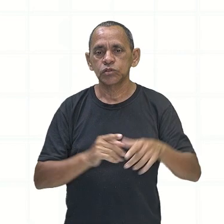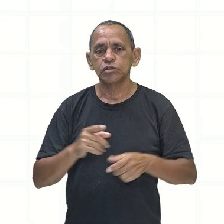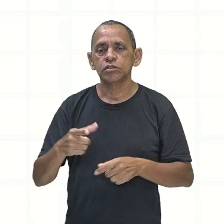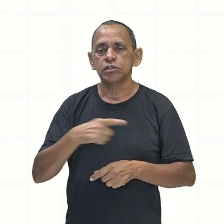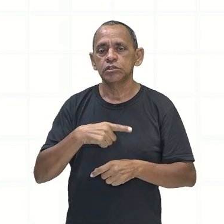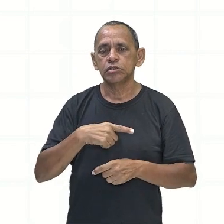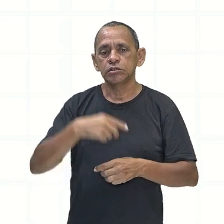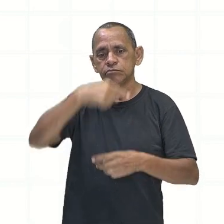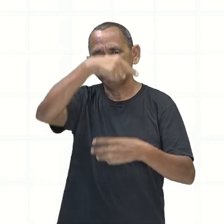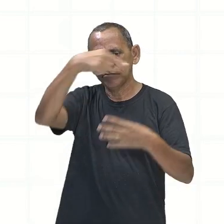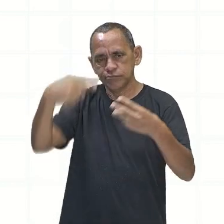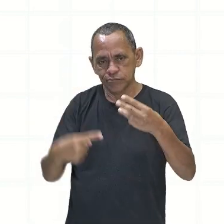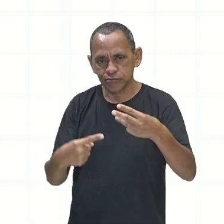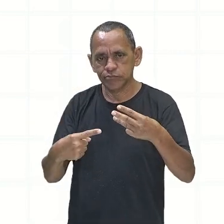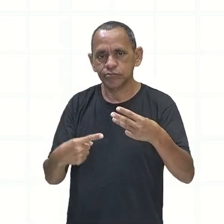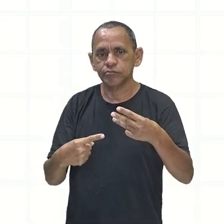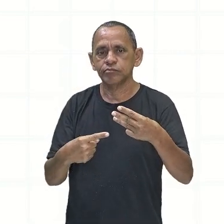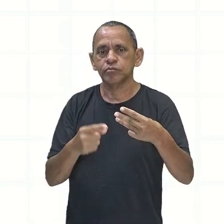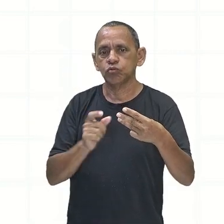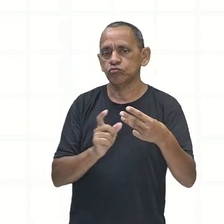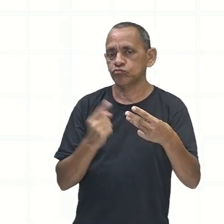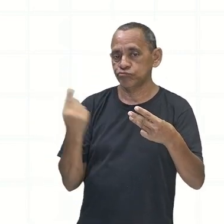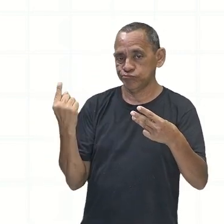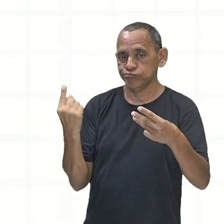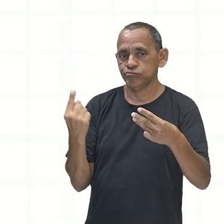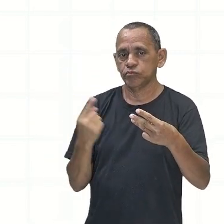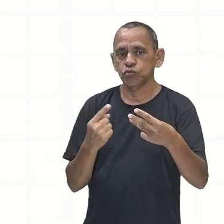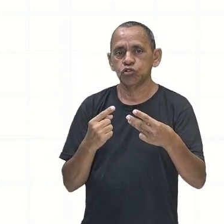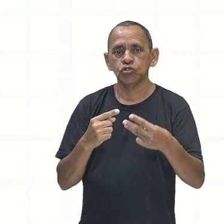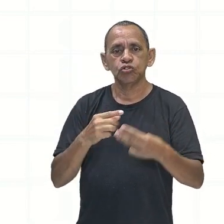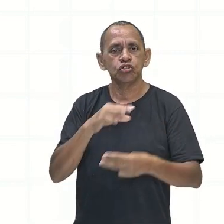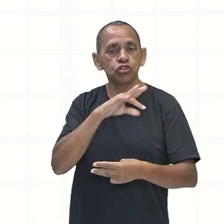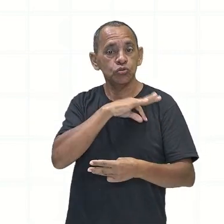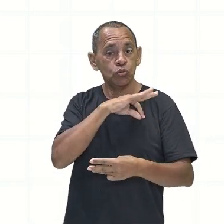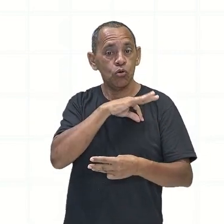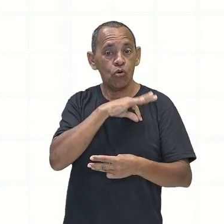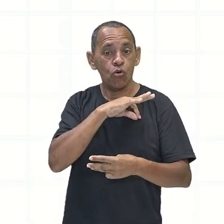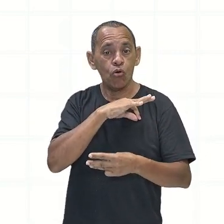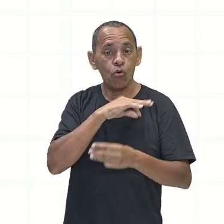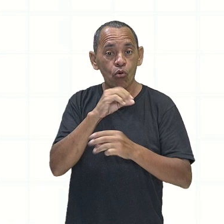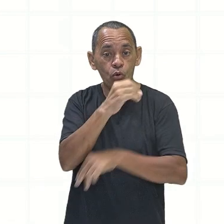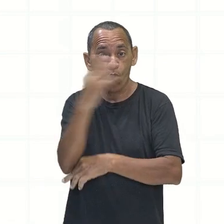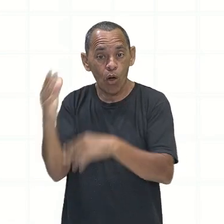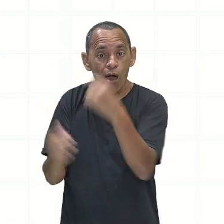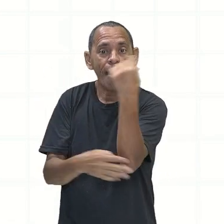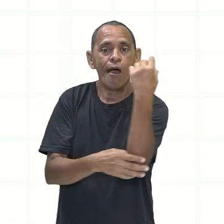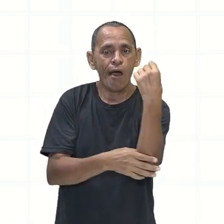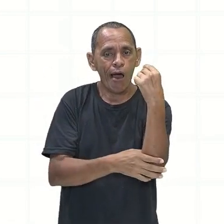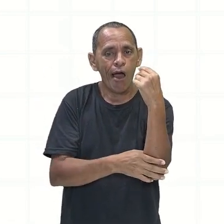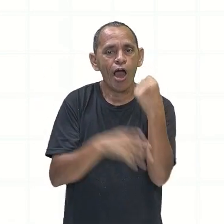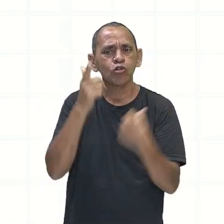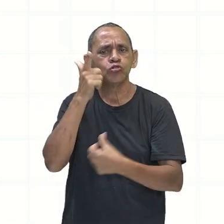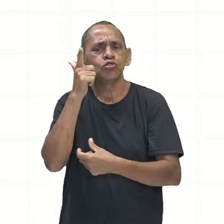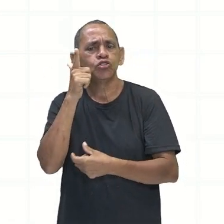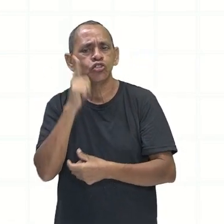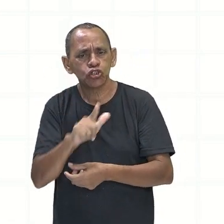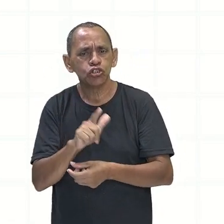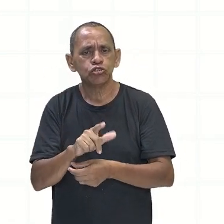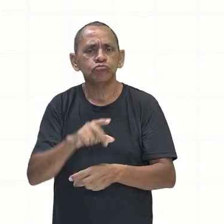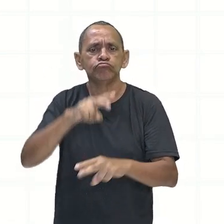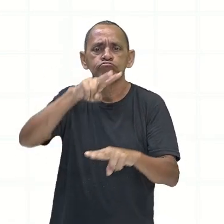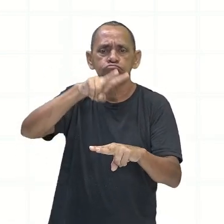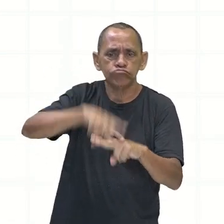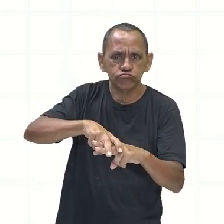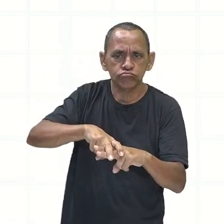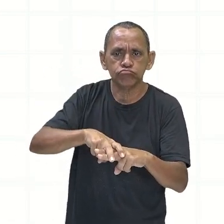diferentes. Vejam bem, o primeiro exemplo. Os policiais ambientais conseguiram prender a fera depois de muito esforço. Então,